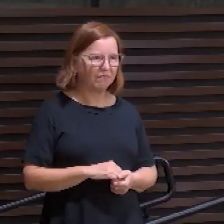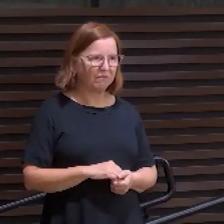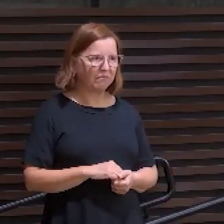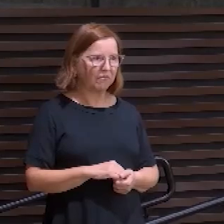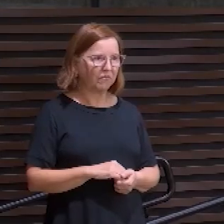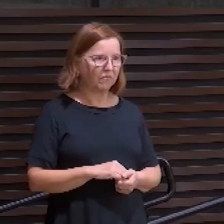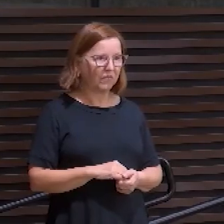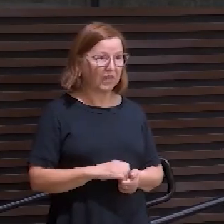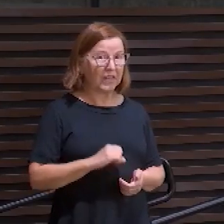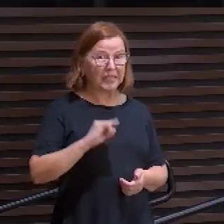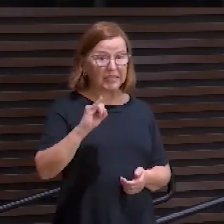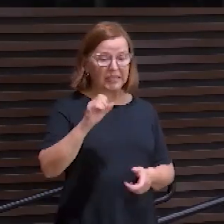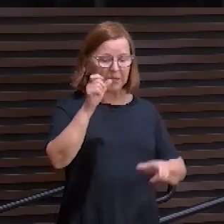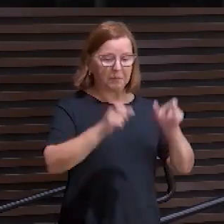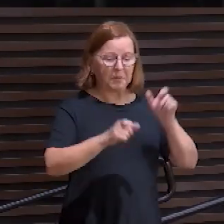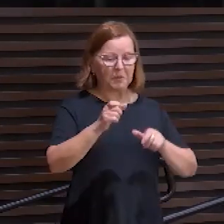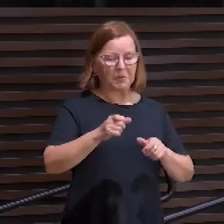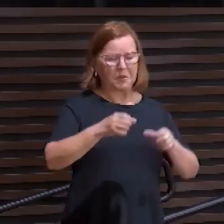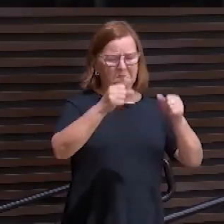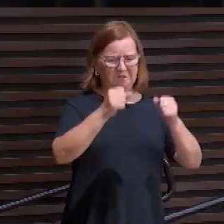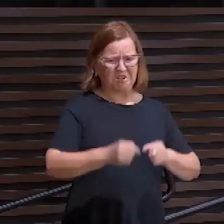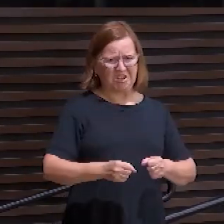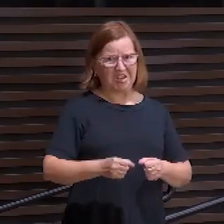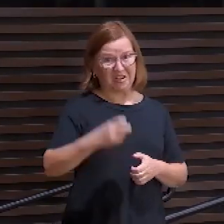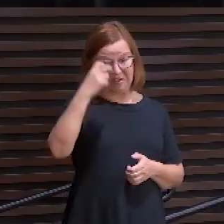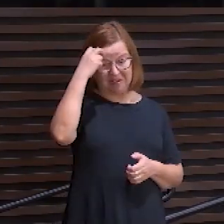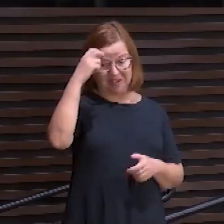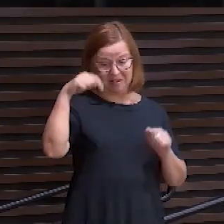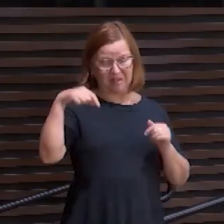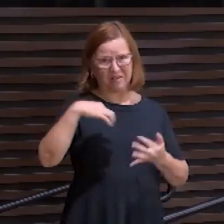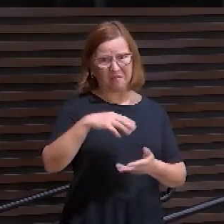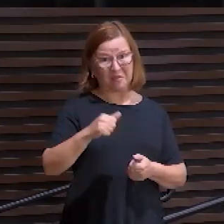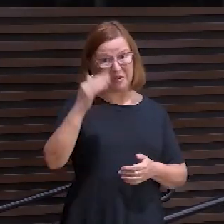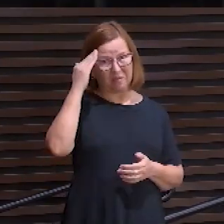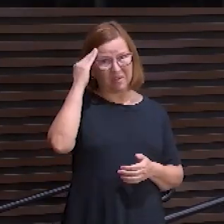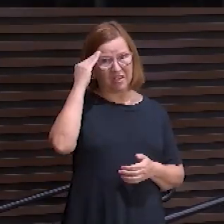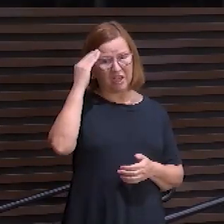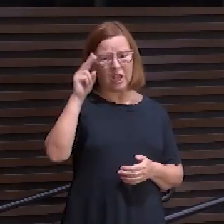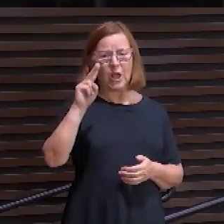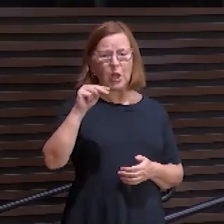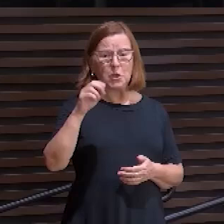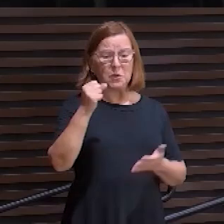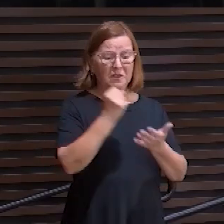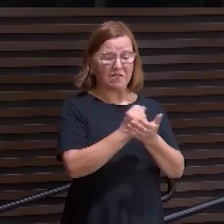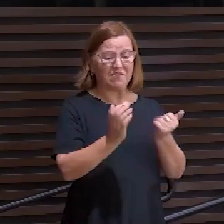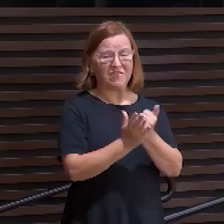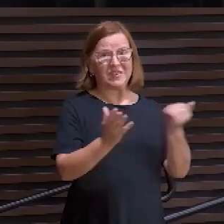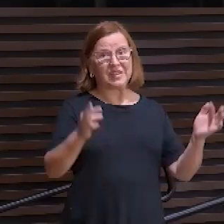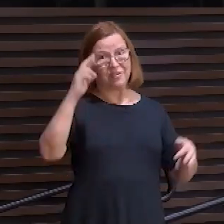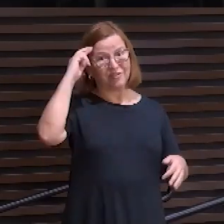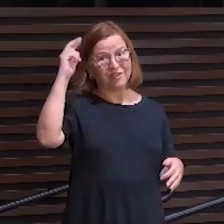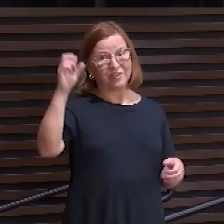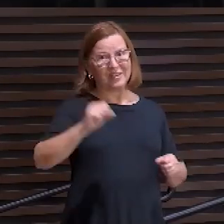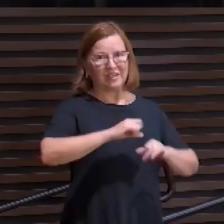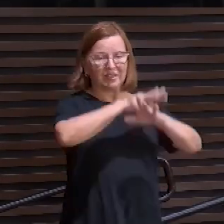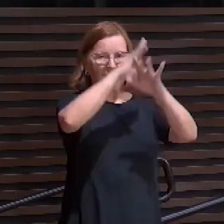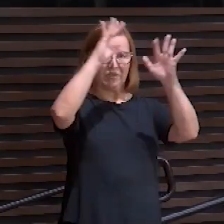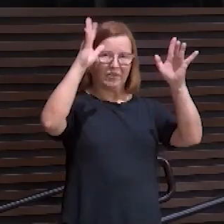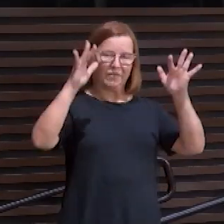Se os poderosos e os sábios desse mundo soubessem, não teriam crucificado o Senhor da glória.